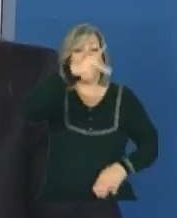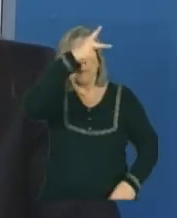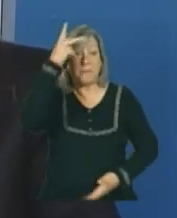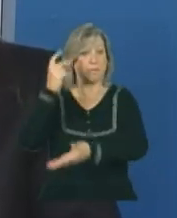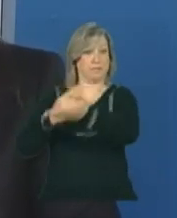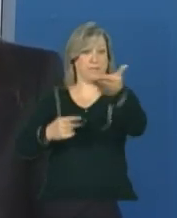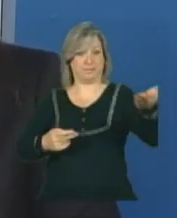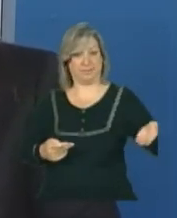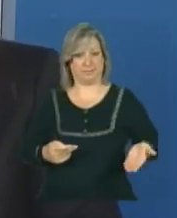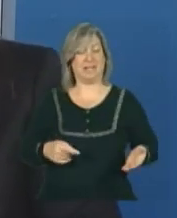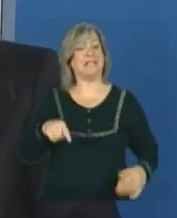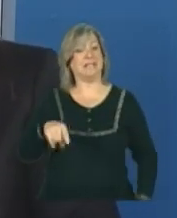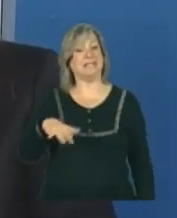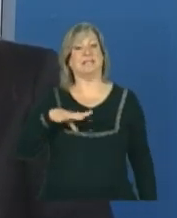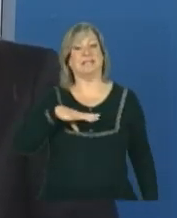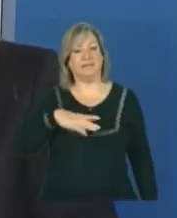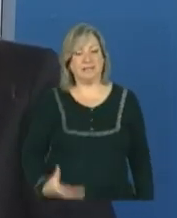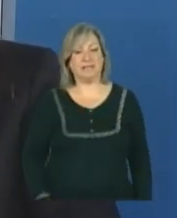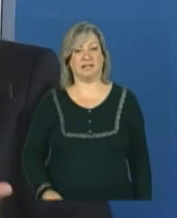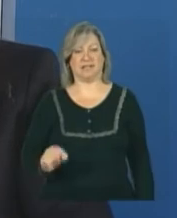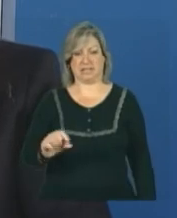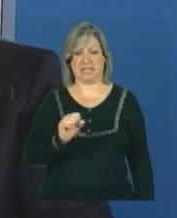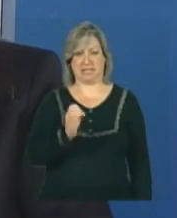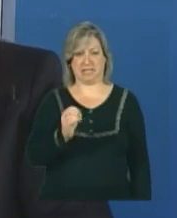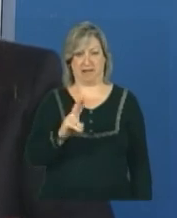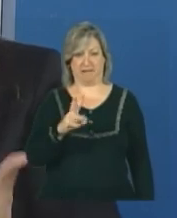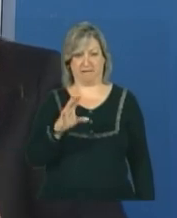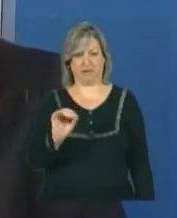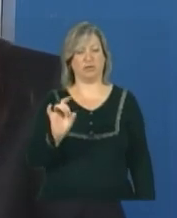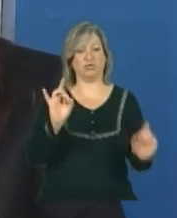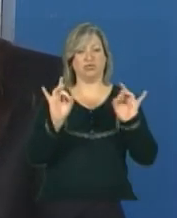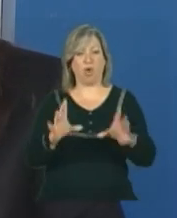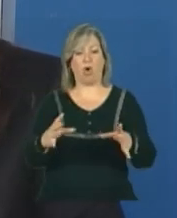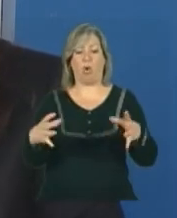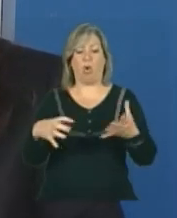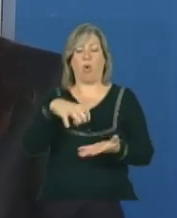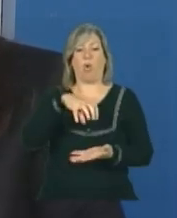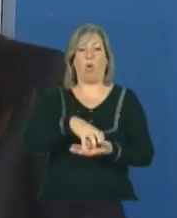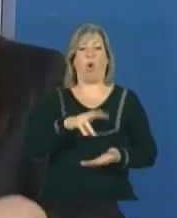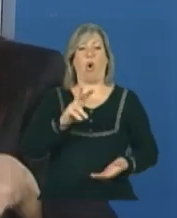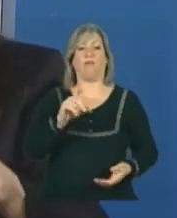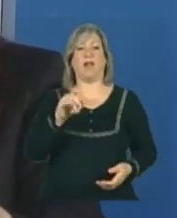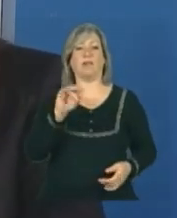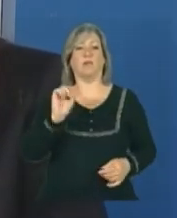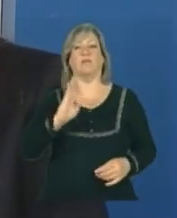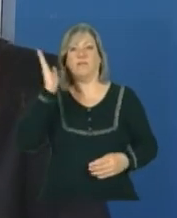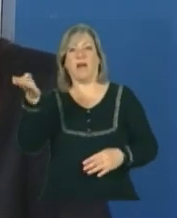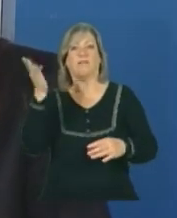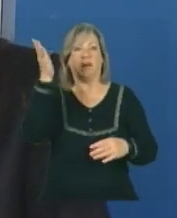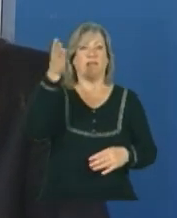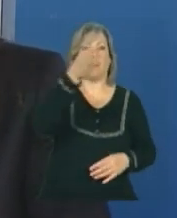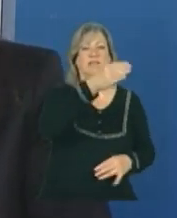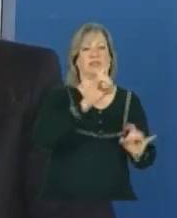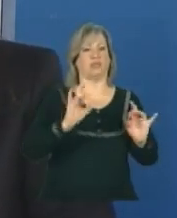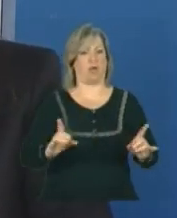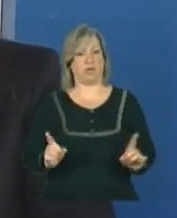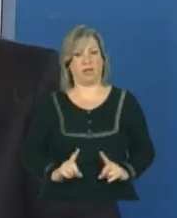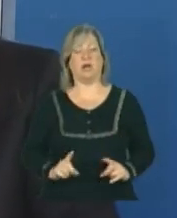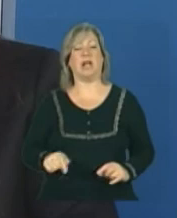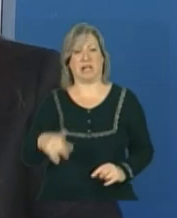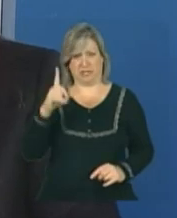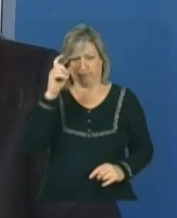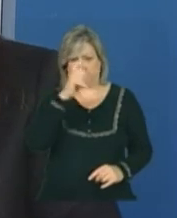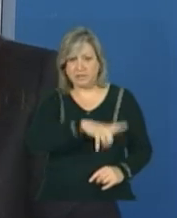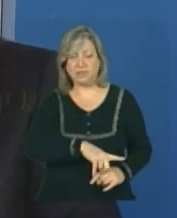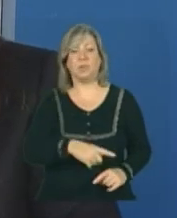diria, não só de serviços que vão ser prestados por equipes volantes. Ele é um desafio do próprio CRAS, né? A gente já